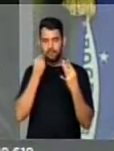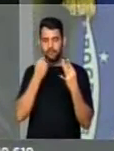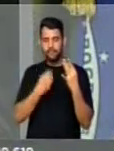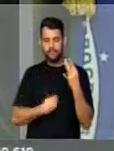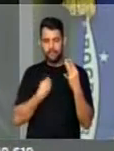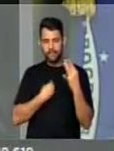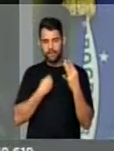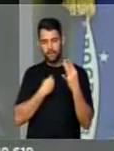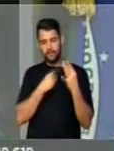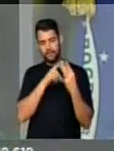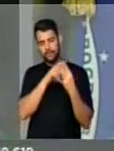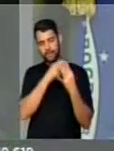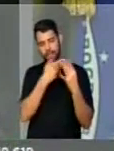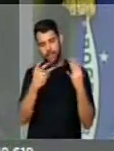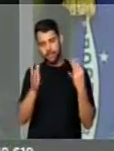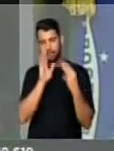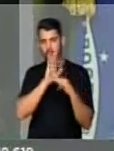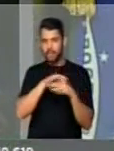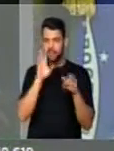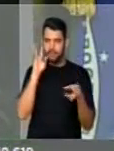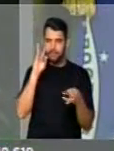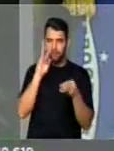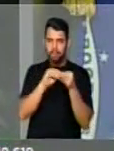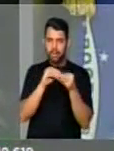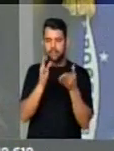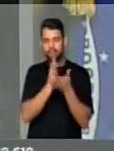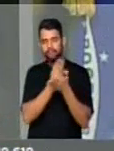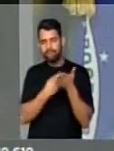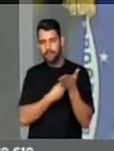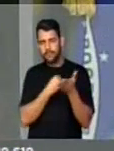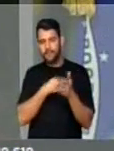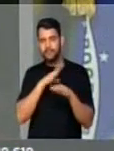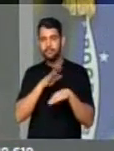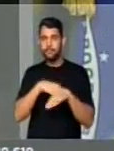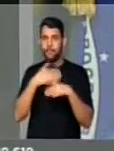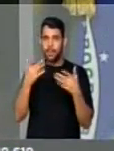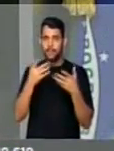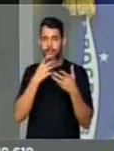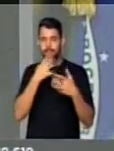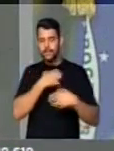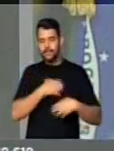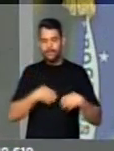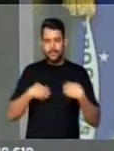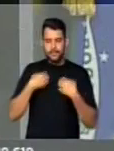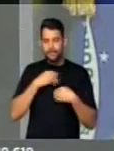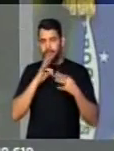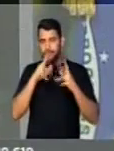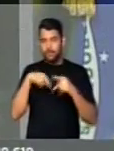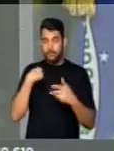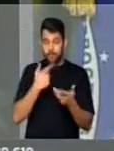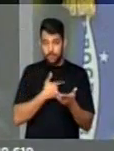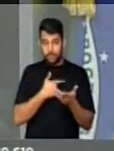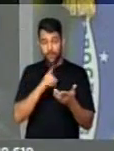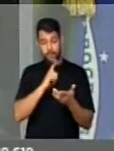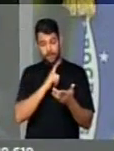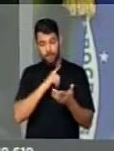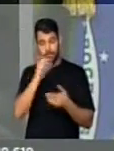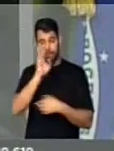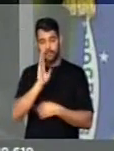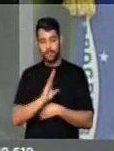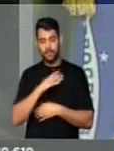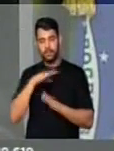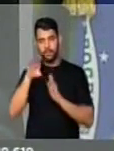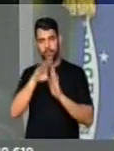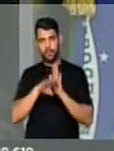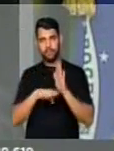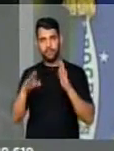ficar numas questões mais sucintas e talvez mais angustiantes para todos. Nós temos no Brasil o